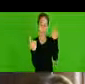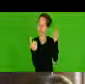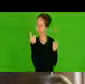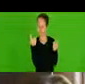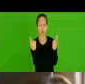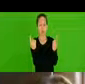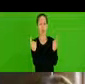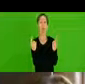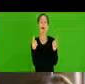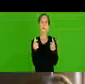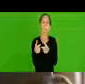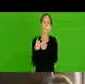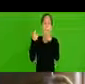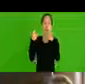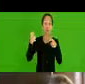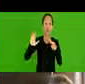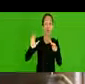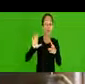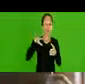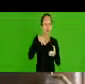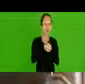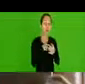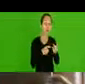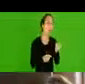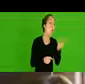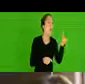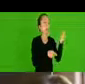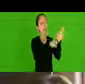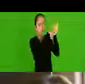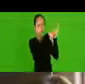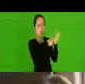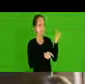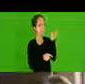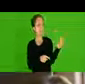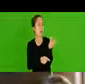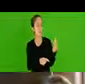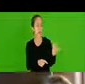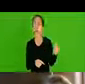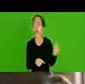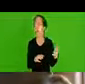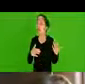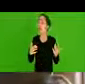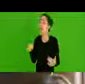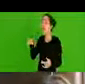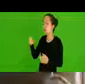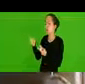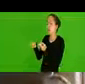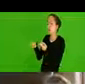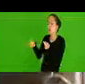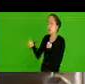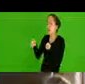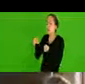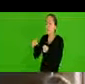era a pesquisa quantitativa, o que seria então a pesquisa qualitativa? Então, como dar